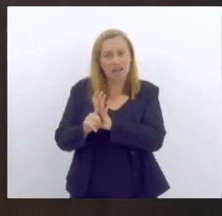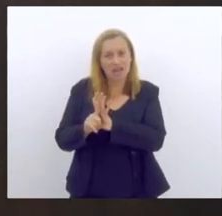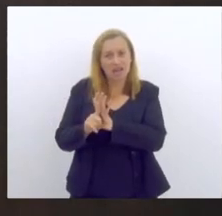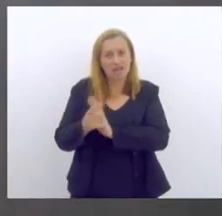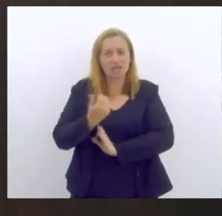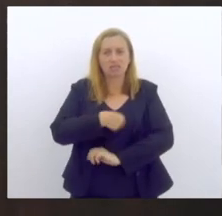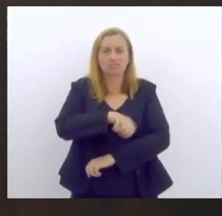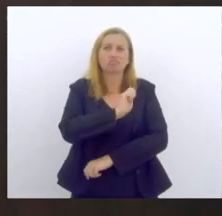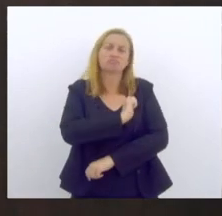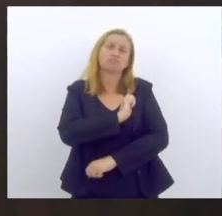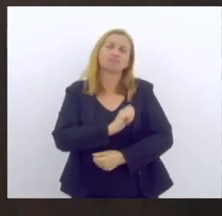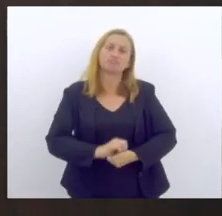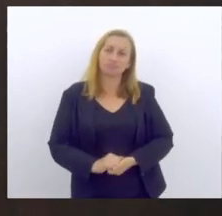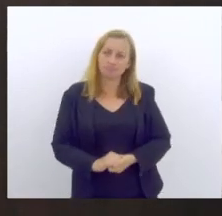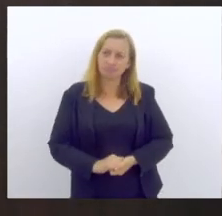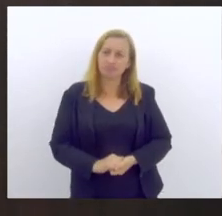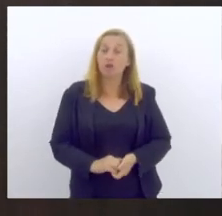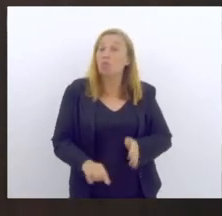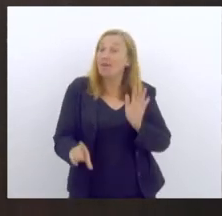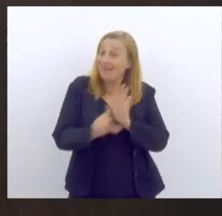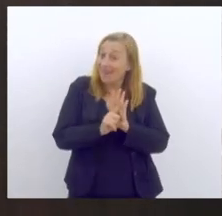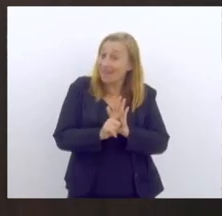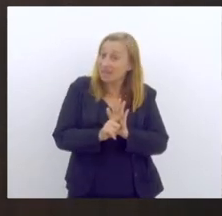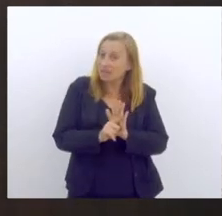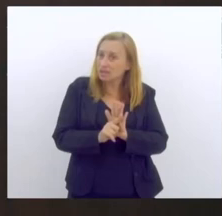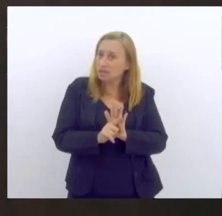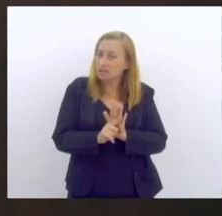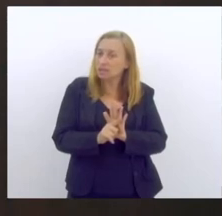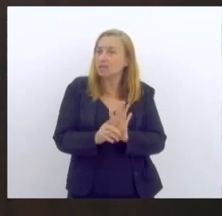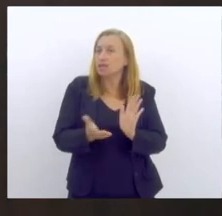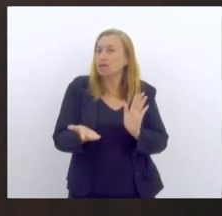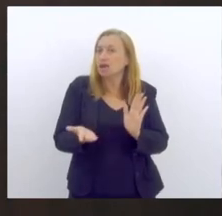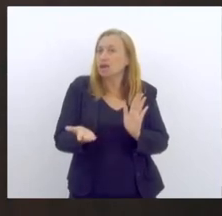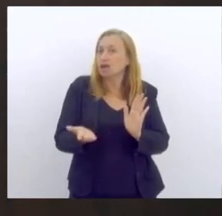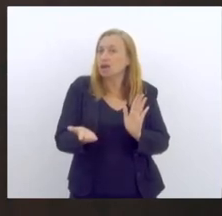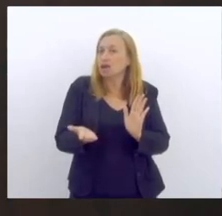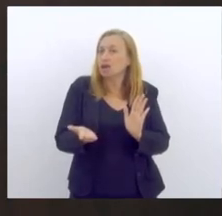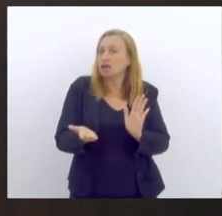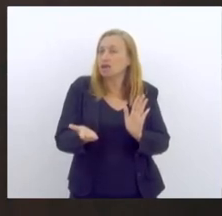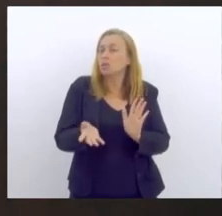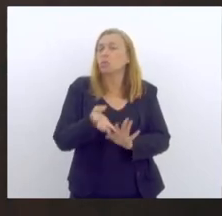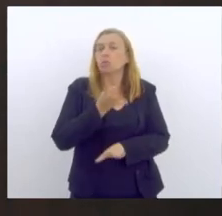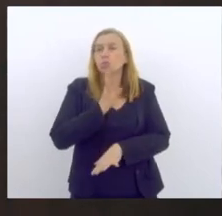recuperação fiscal que é uma lei que nada mais é que reconhece